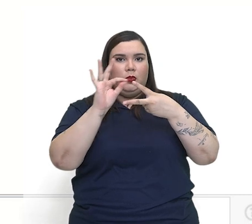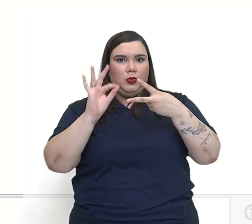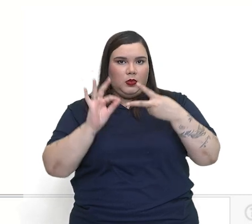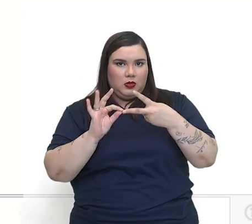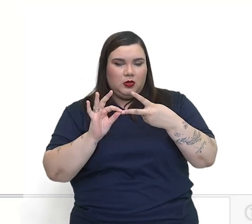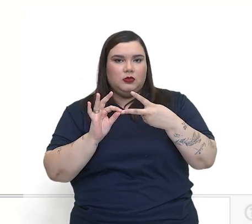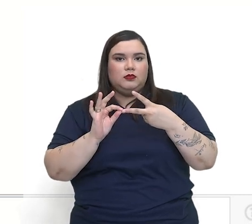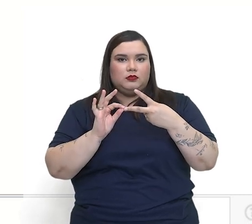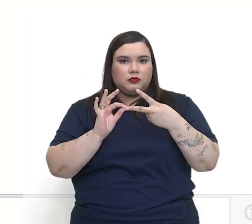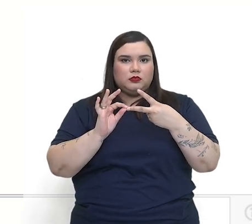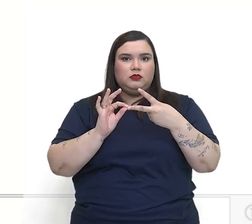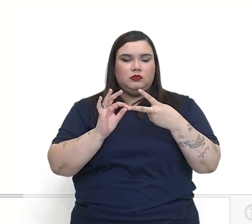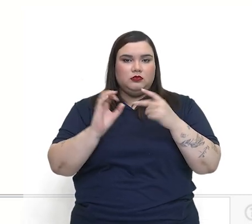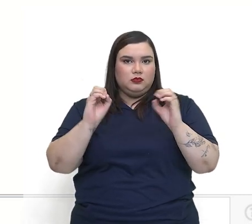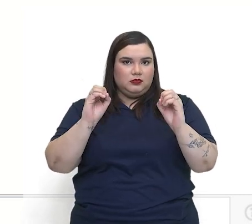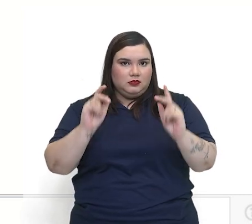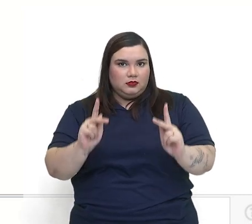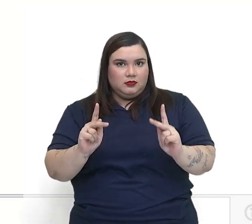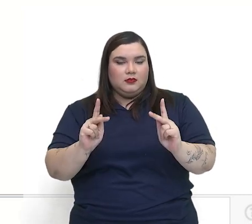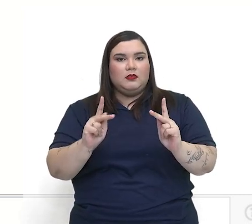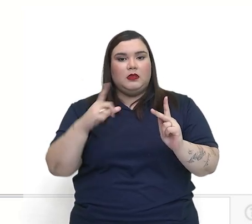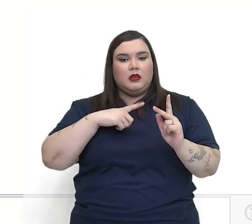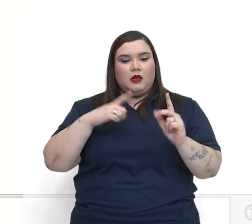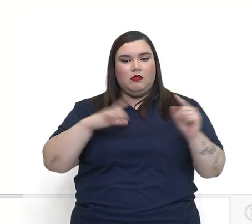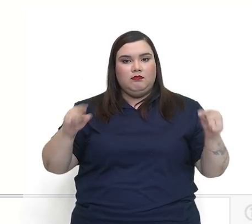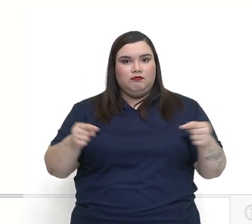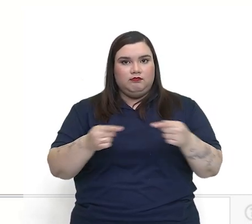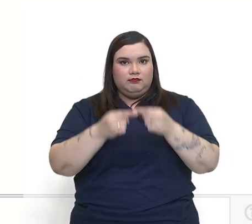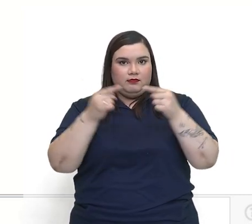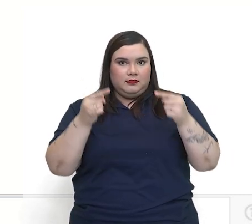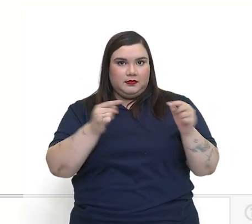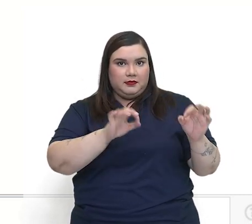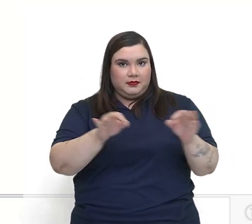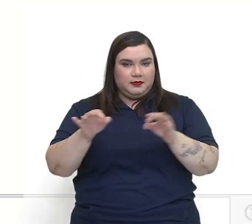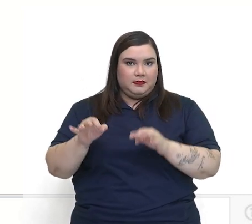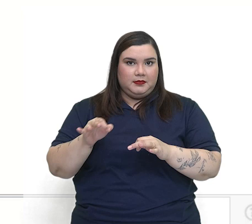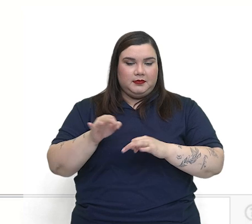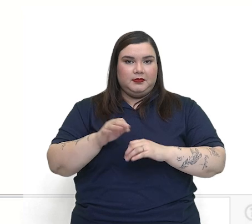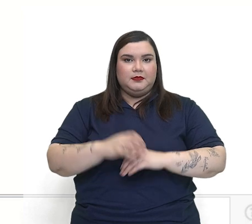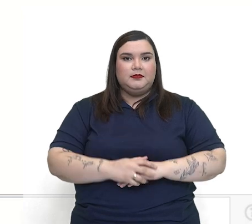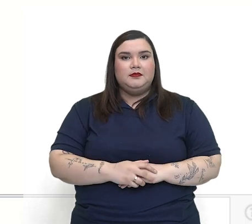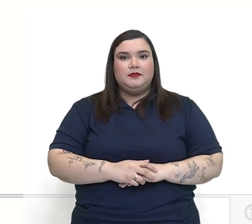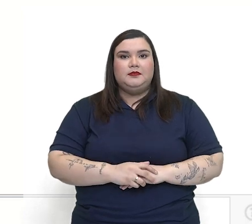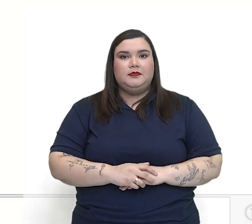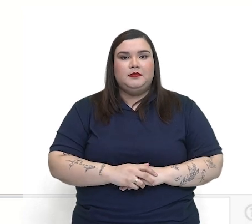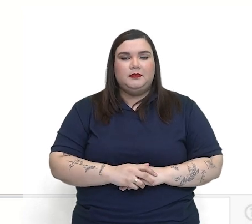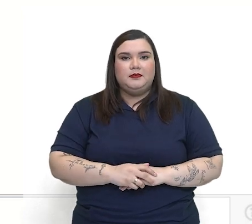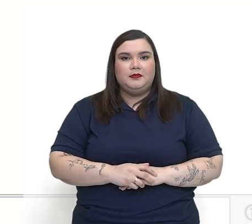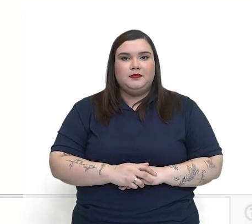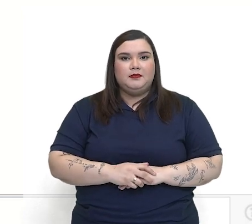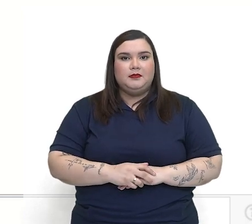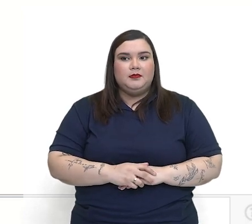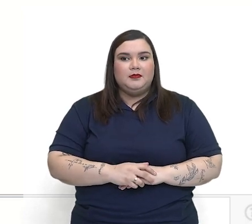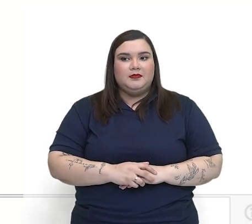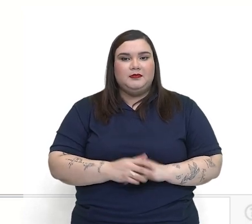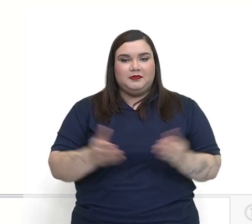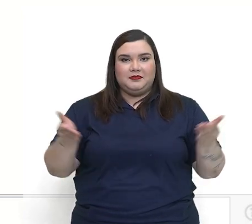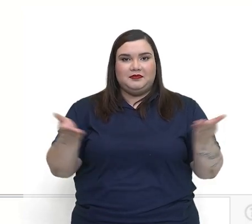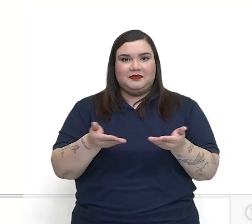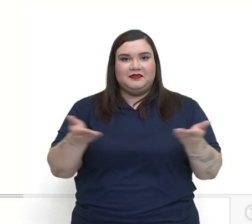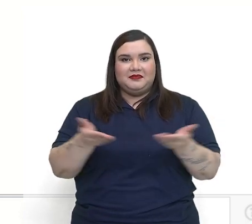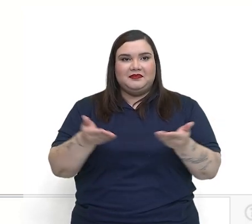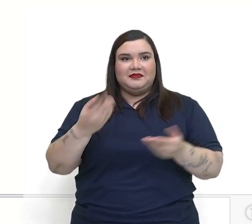beleza? Formada por segmentos consecutivos, ok? Vamos agora,